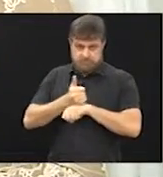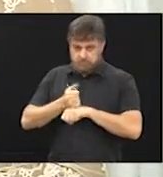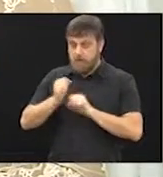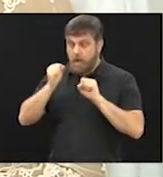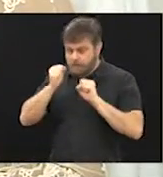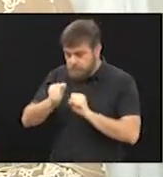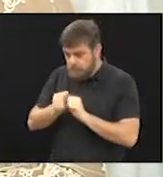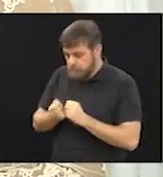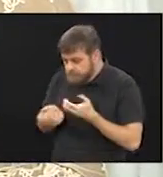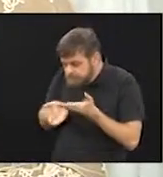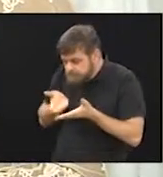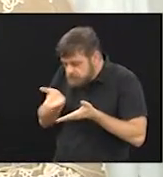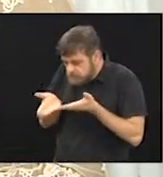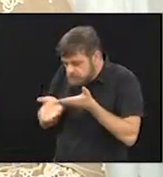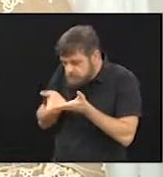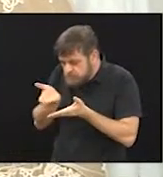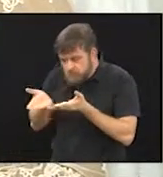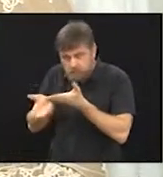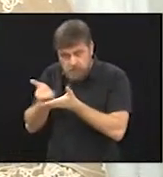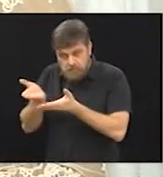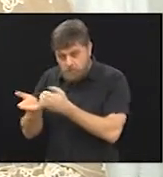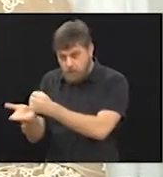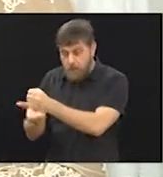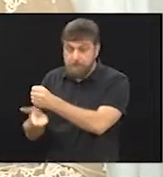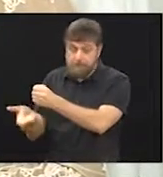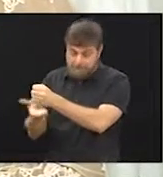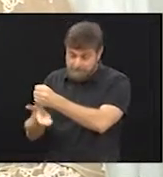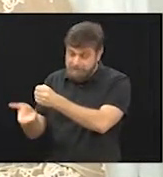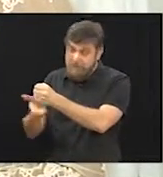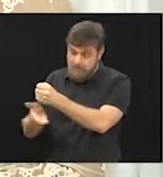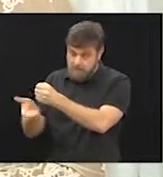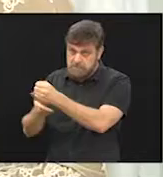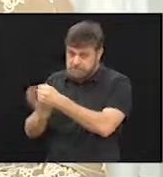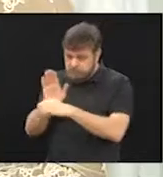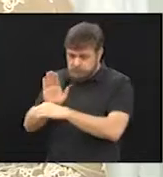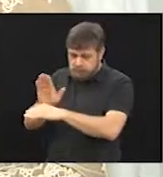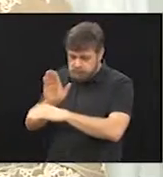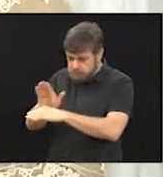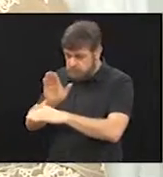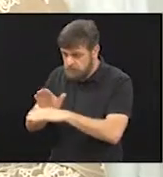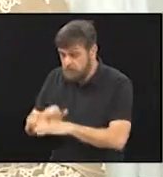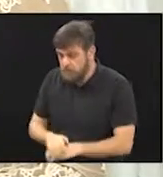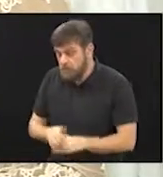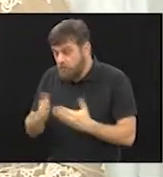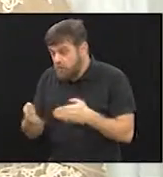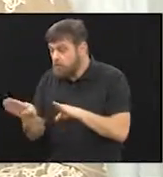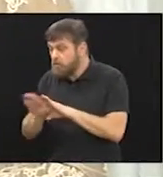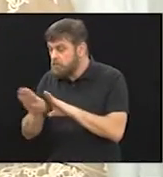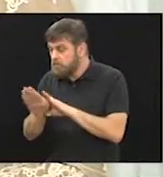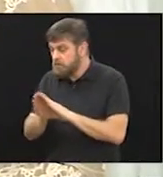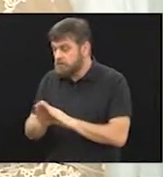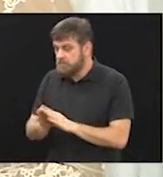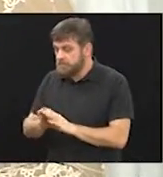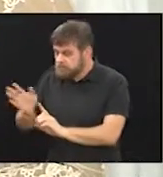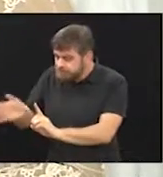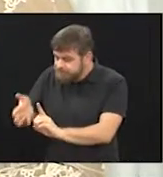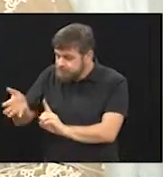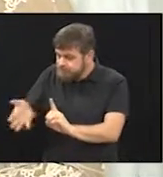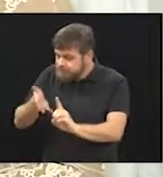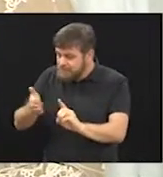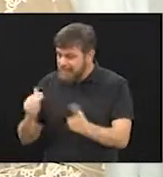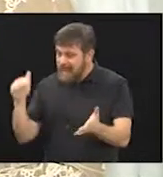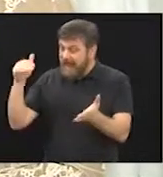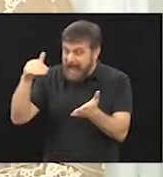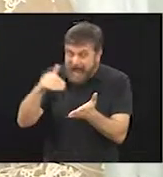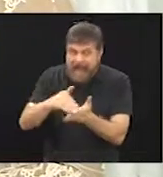ele pode fazer um tratamento, se for alguma coisa mais corriqueira do dia a dia, ou pode iniciar um tratamento até